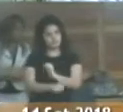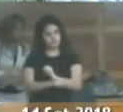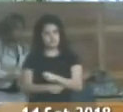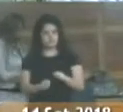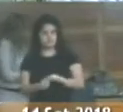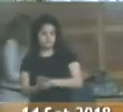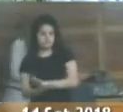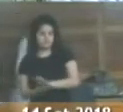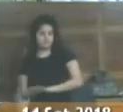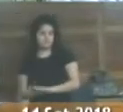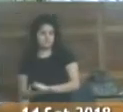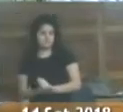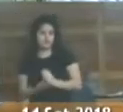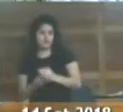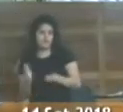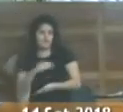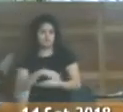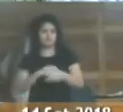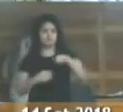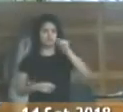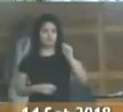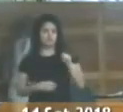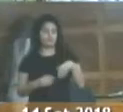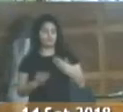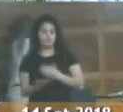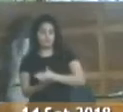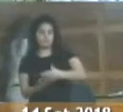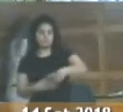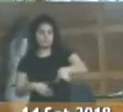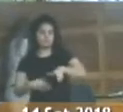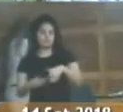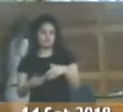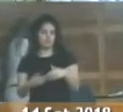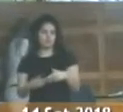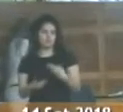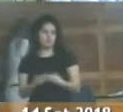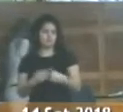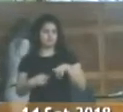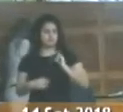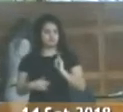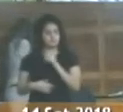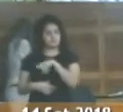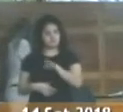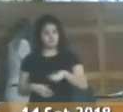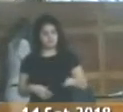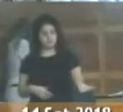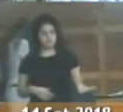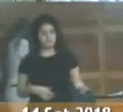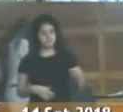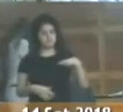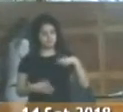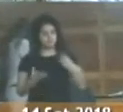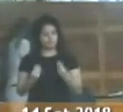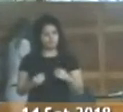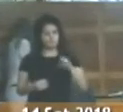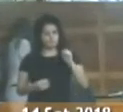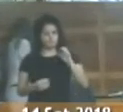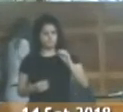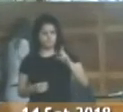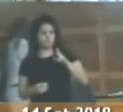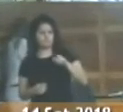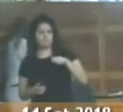coisa errada até às 8, quando começa a aula. Se essa criança tiver muita sorte e todos os